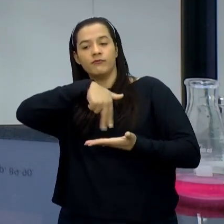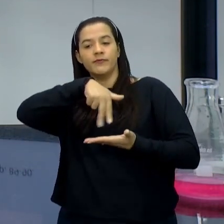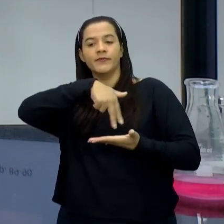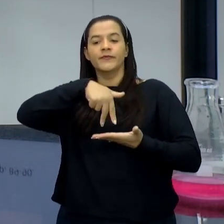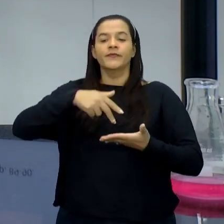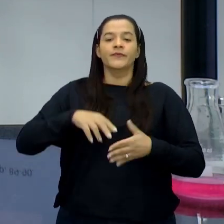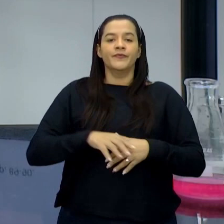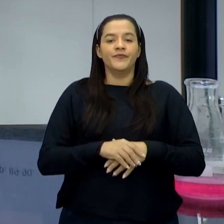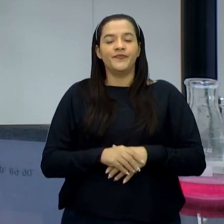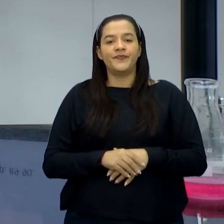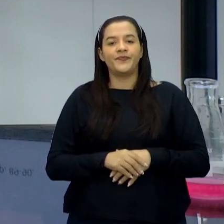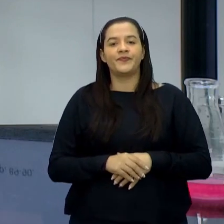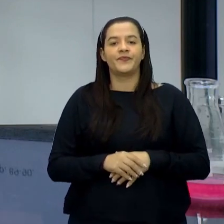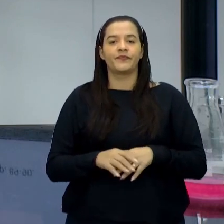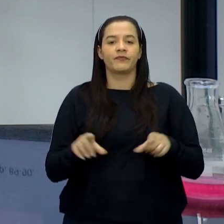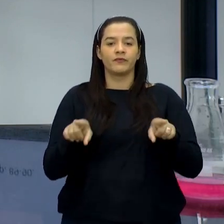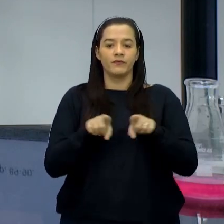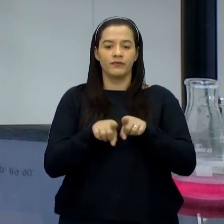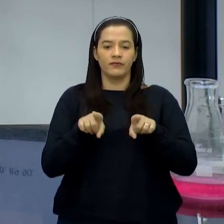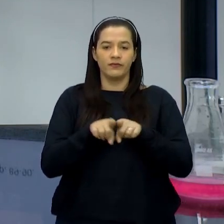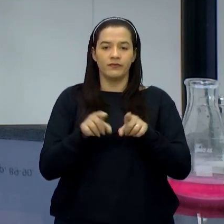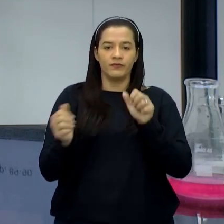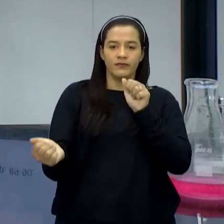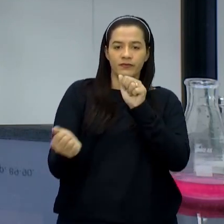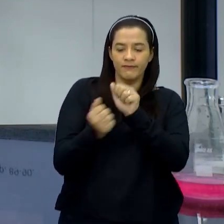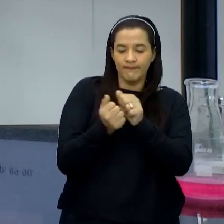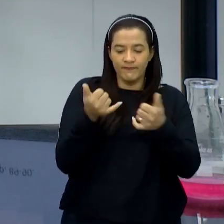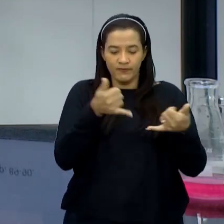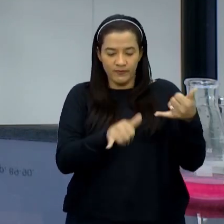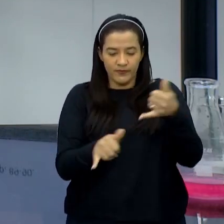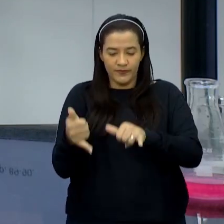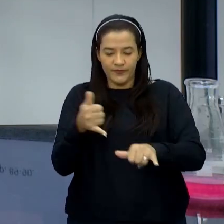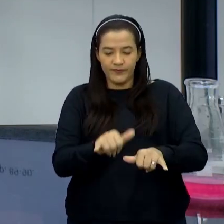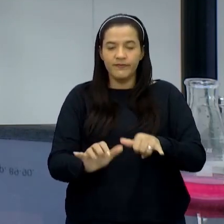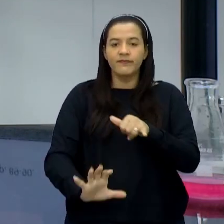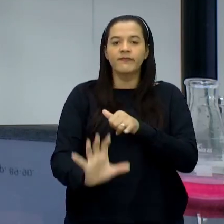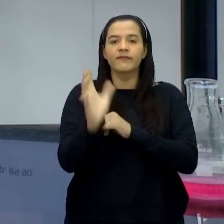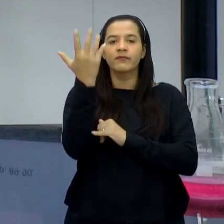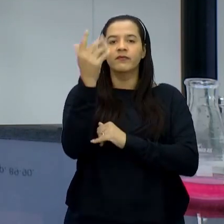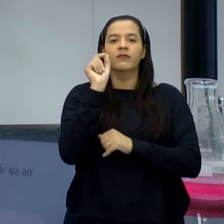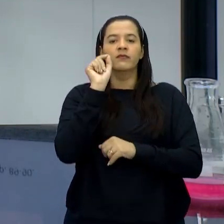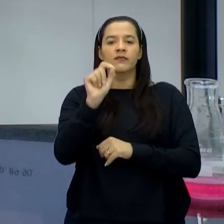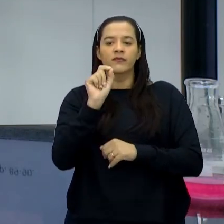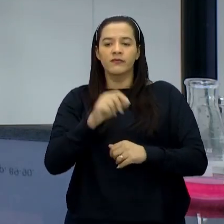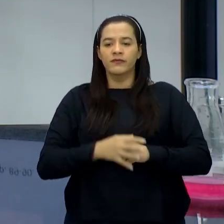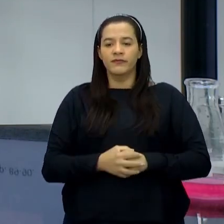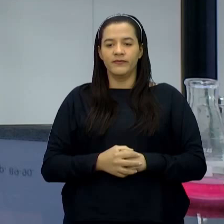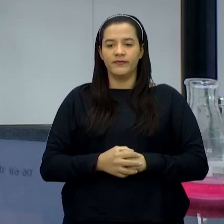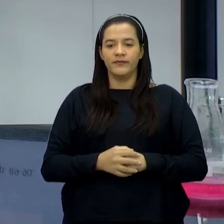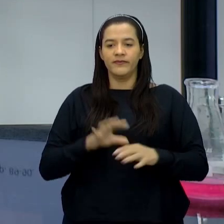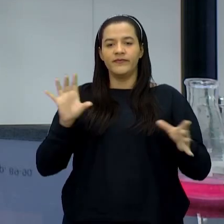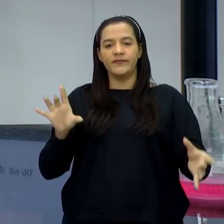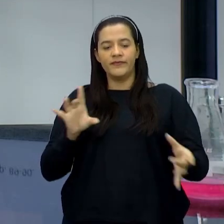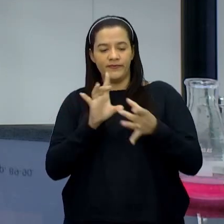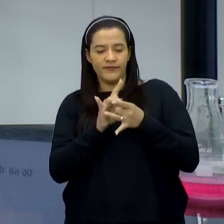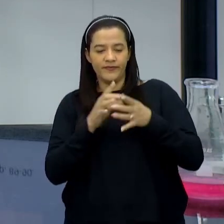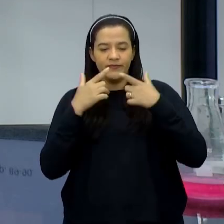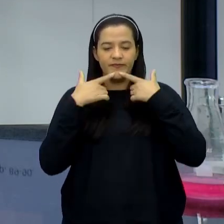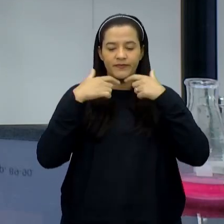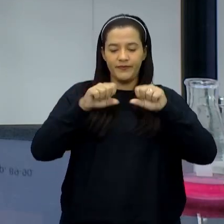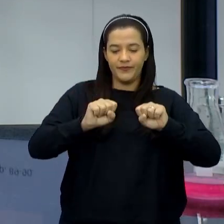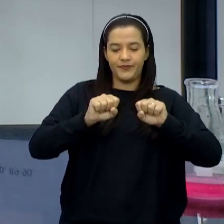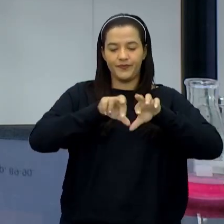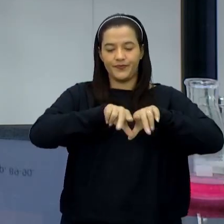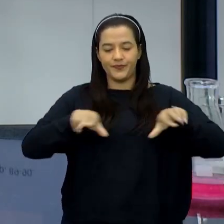e também juntamente com a química, o que acontece, né? As linguagens